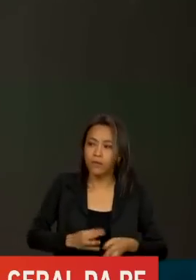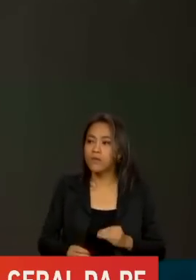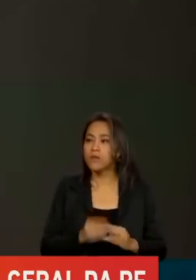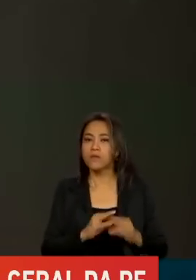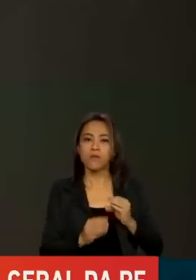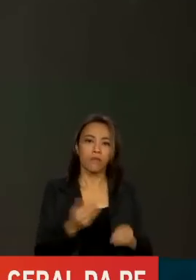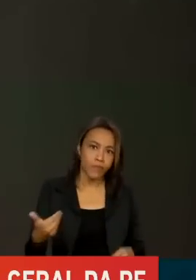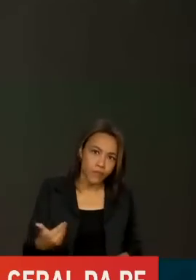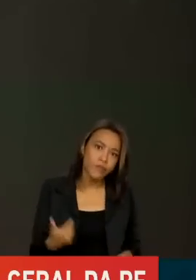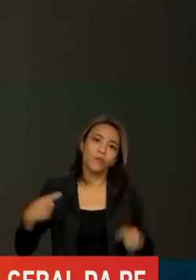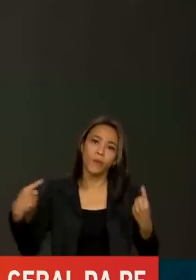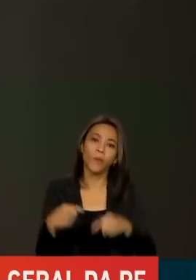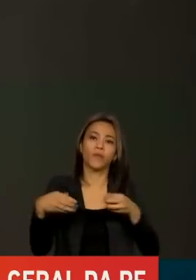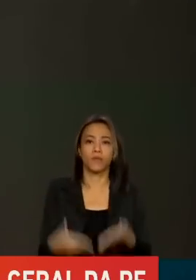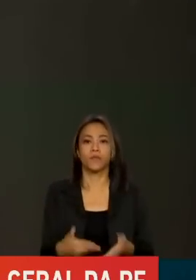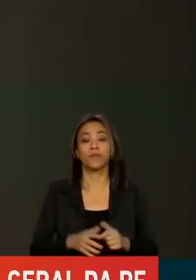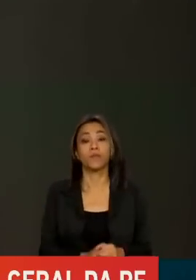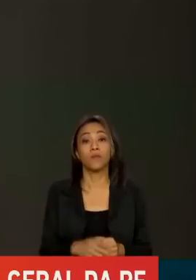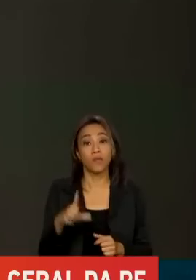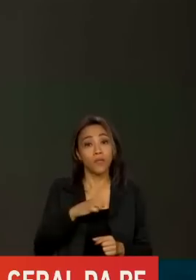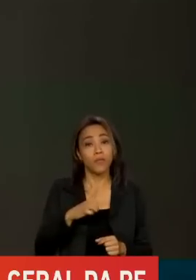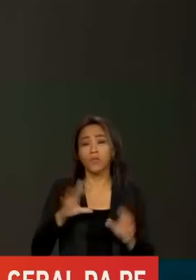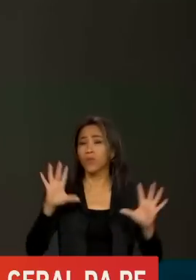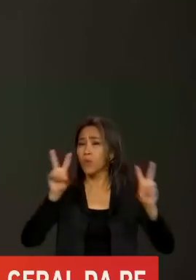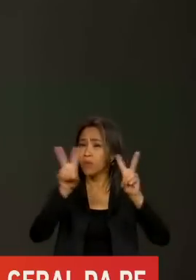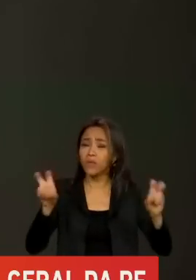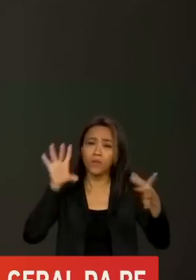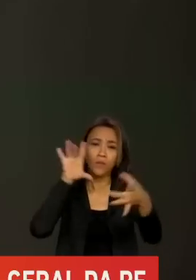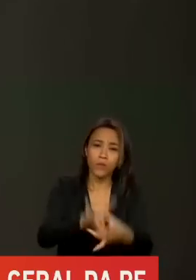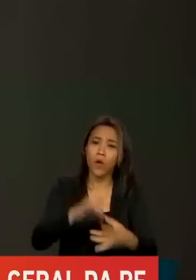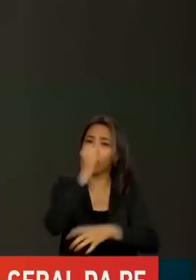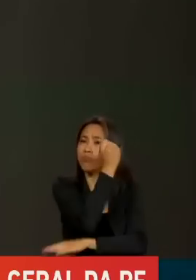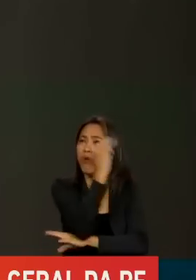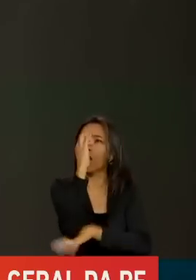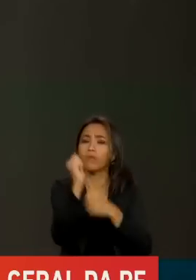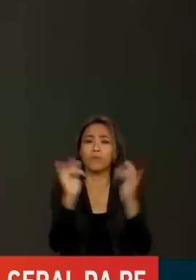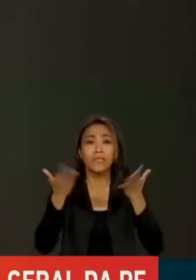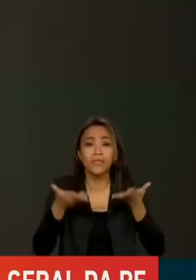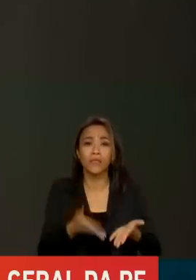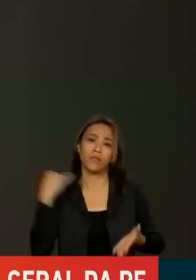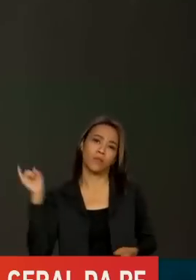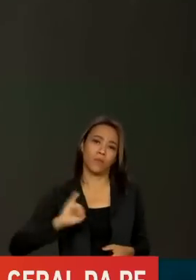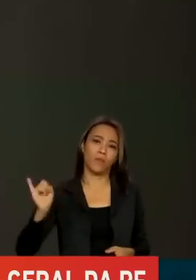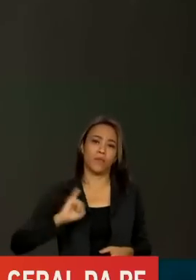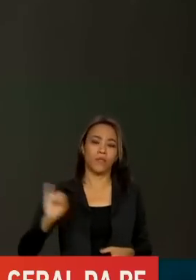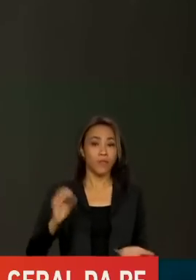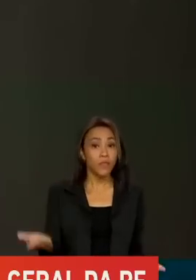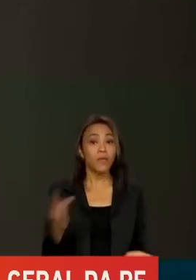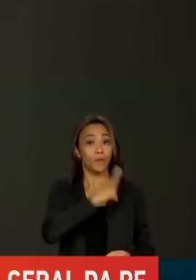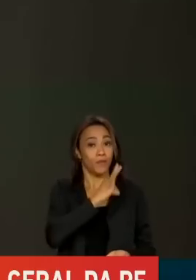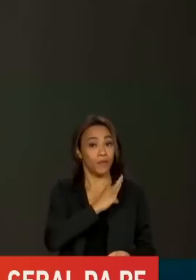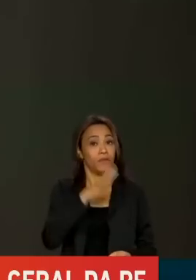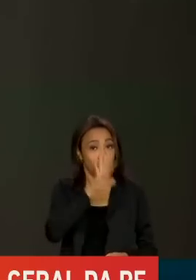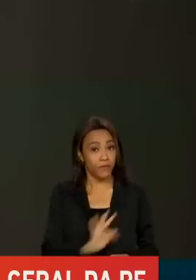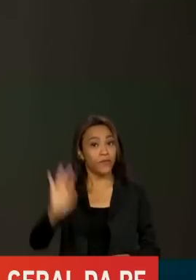diretoria ligada é Amazônia ao meio ambiente isso é extremamente importante é a polícia federal é um